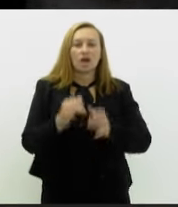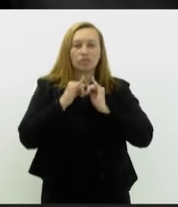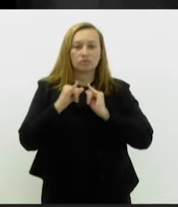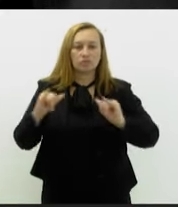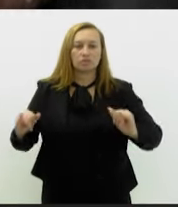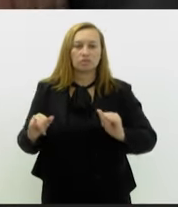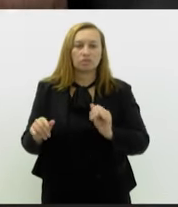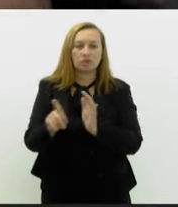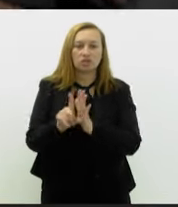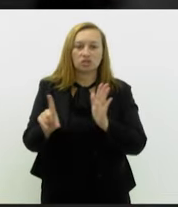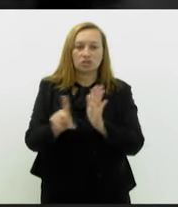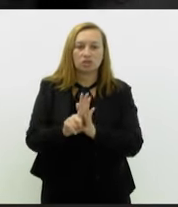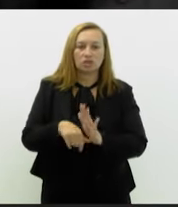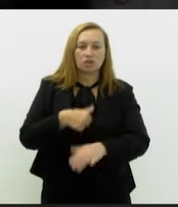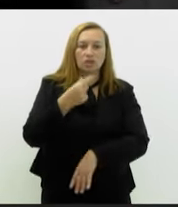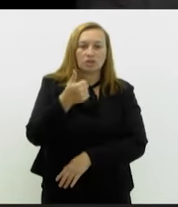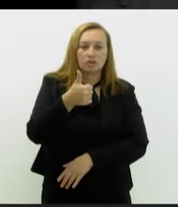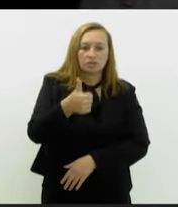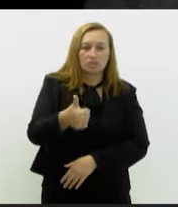Anuncio o projeto de lei número